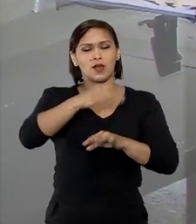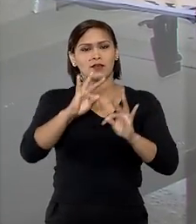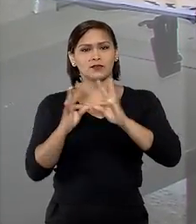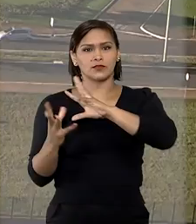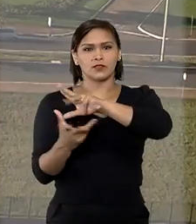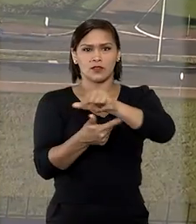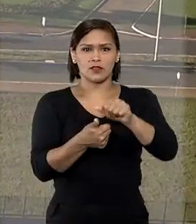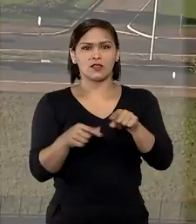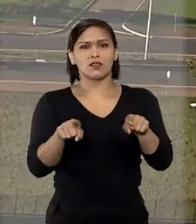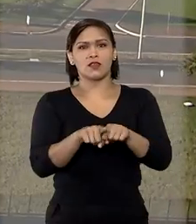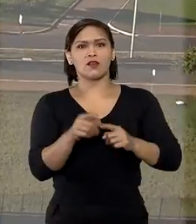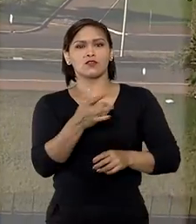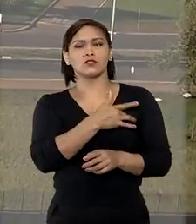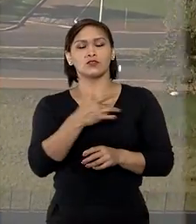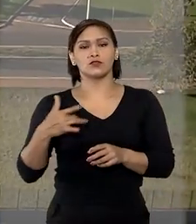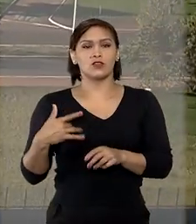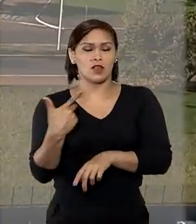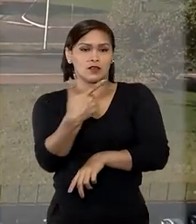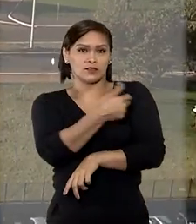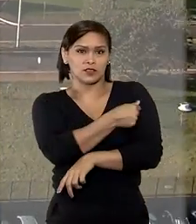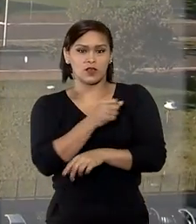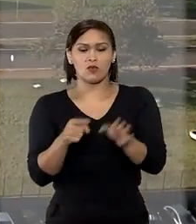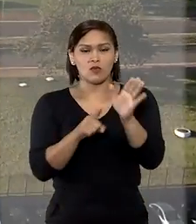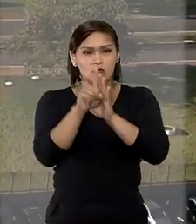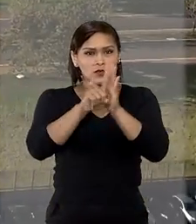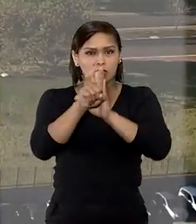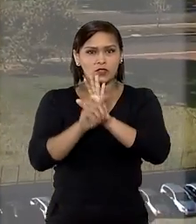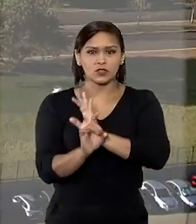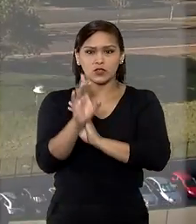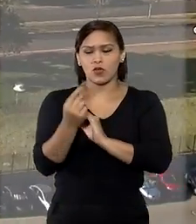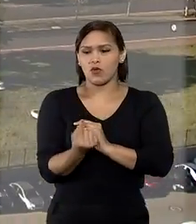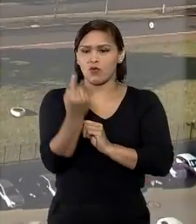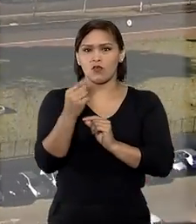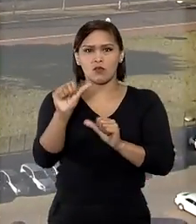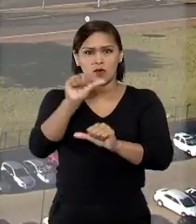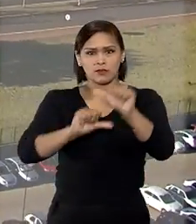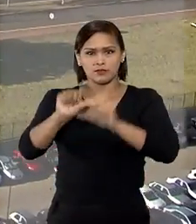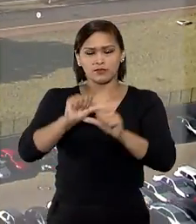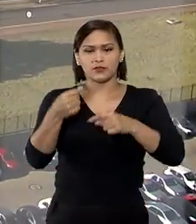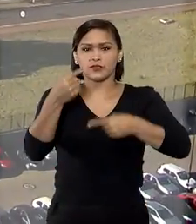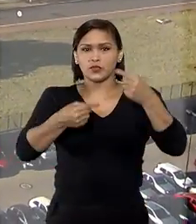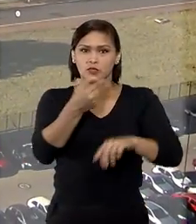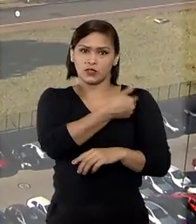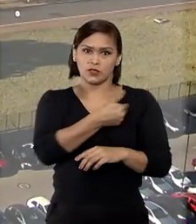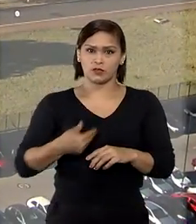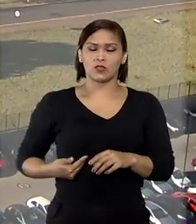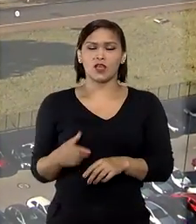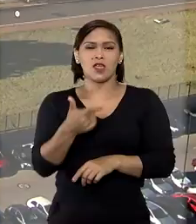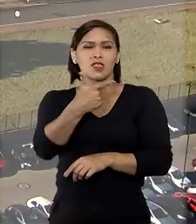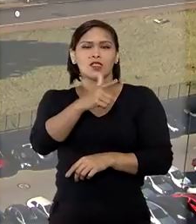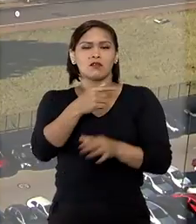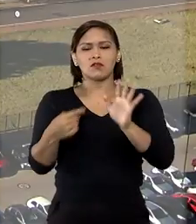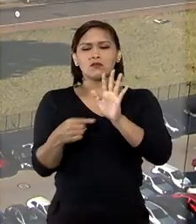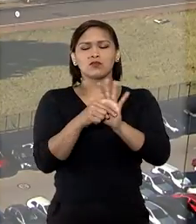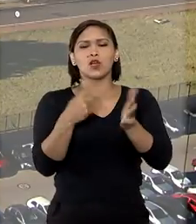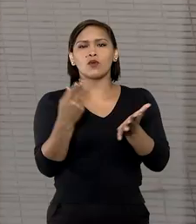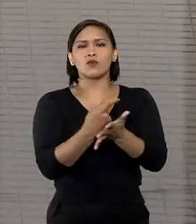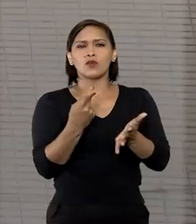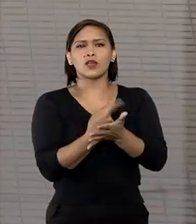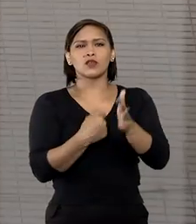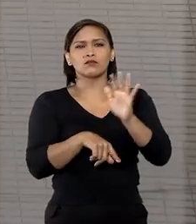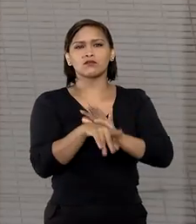de imunização no caso analisado apenas uma sugestão de mudança da política pública sem que se tenha apontado